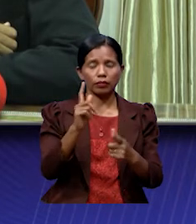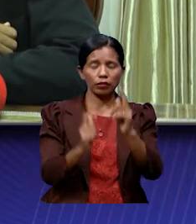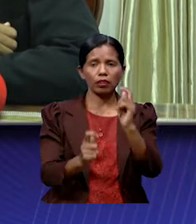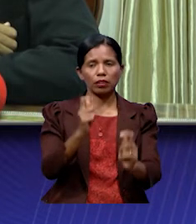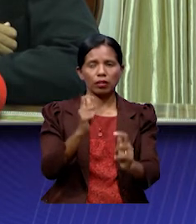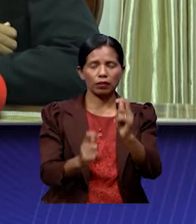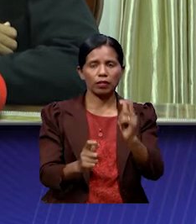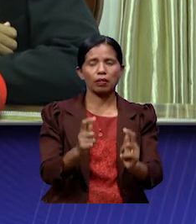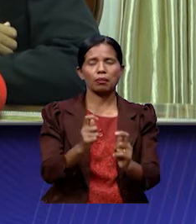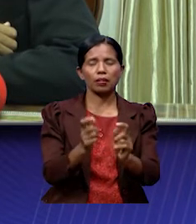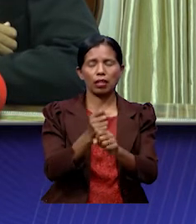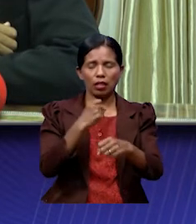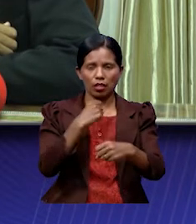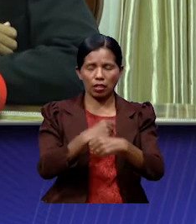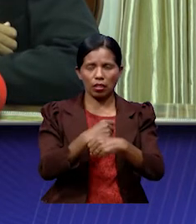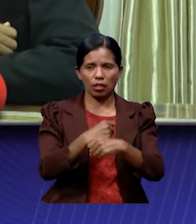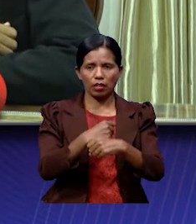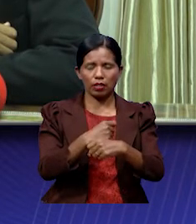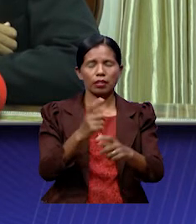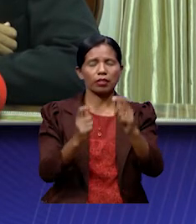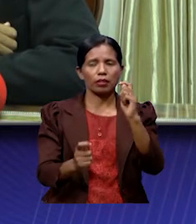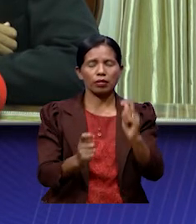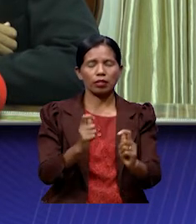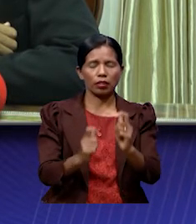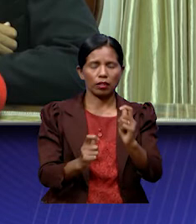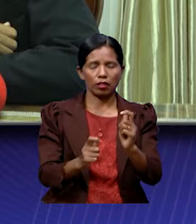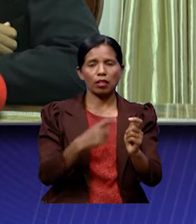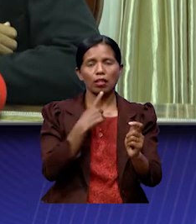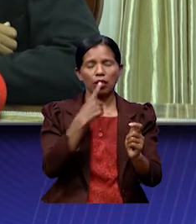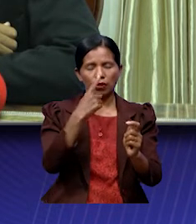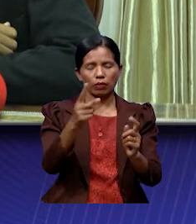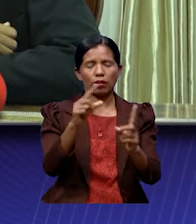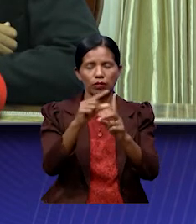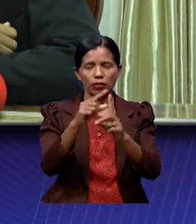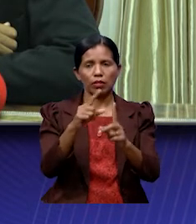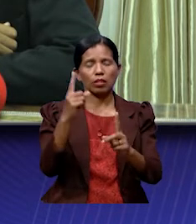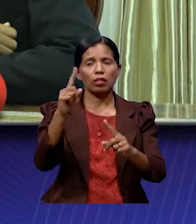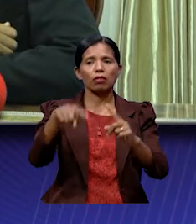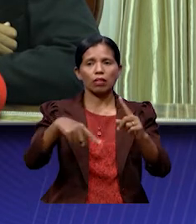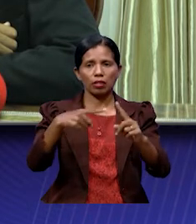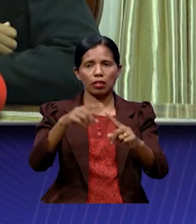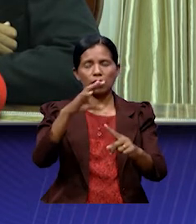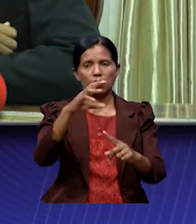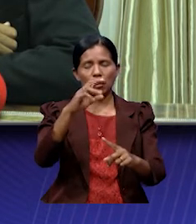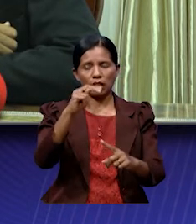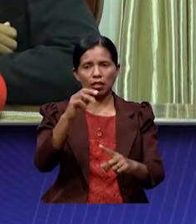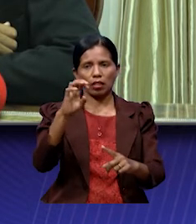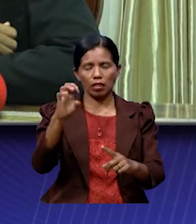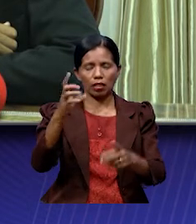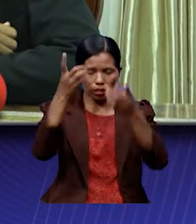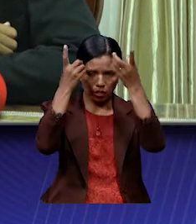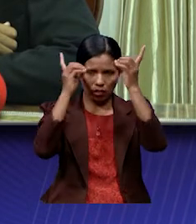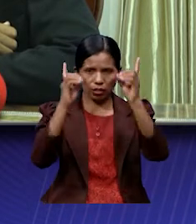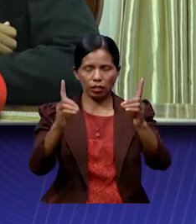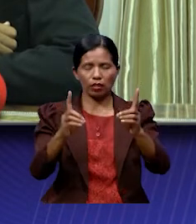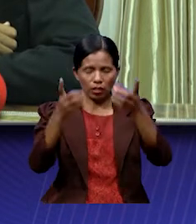presam dia tan maka tribunal to konklusion dia kata bahira sana ini disiang nepek